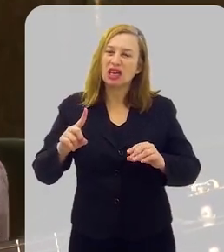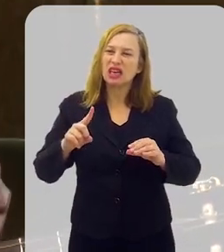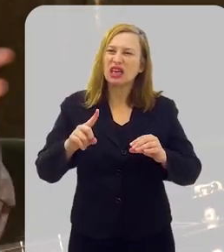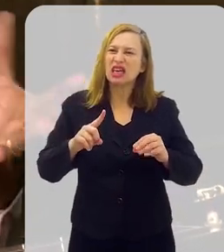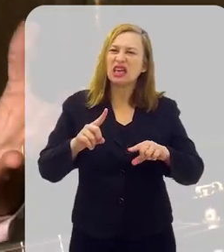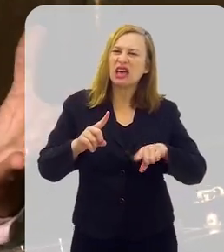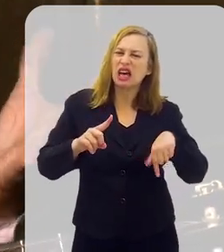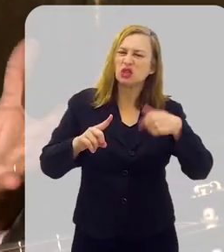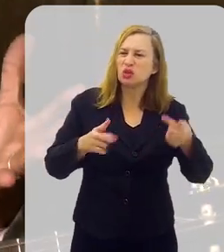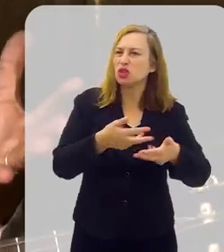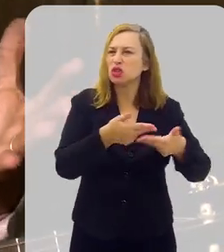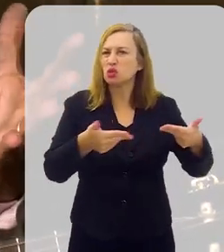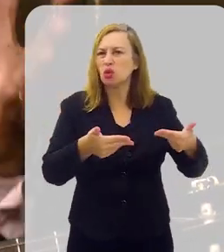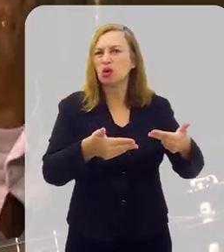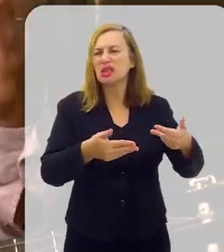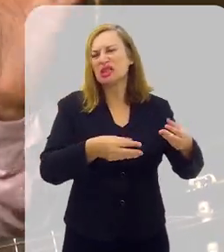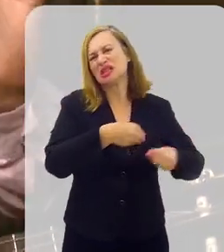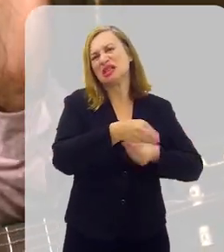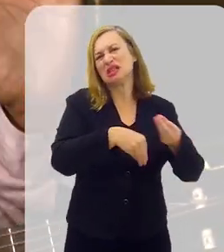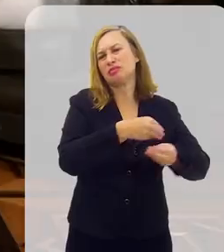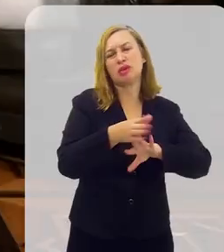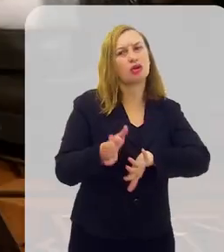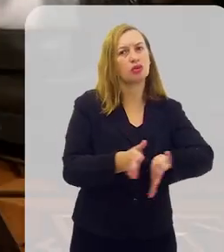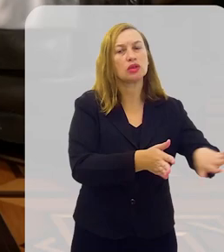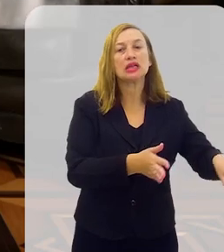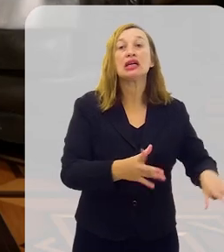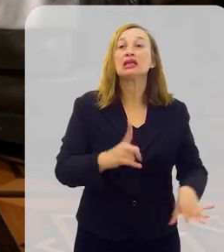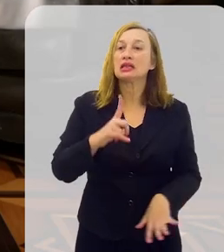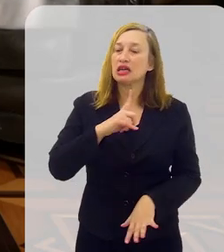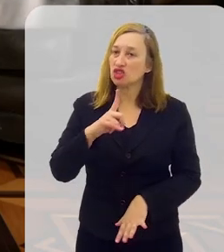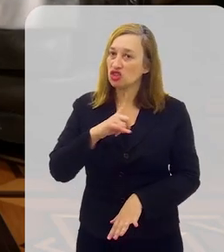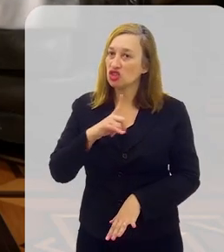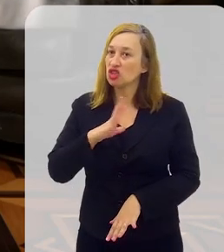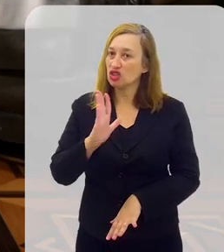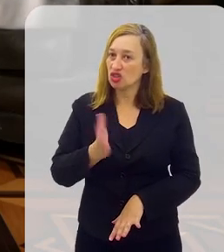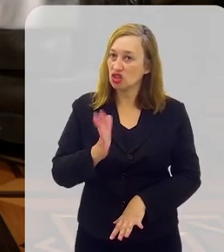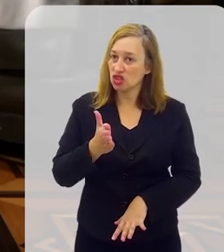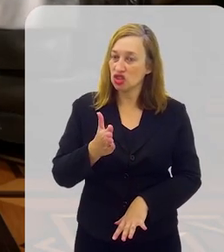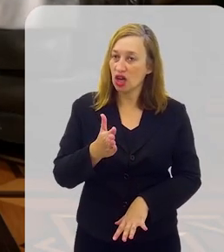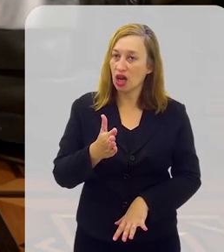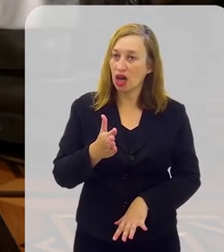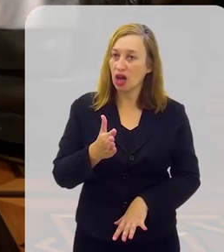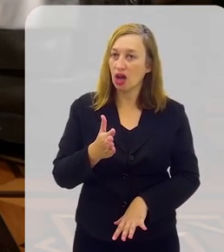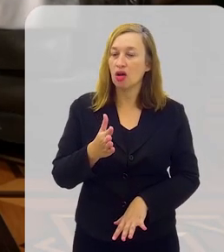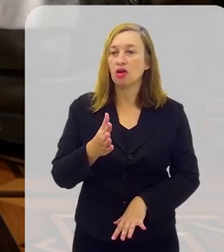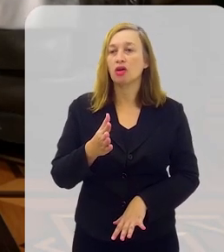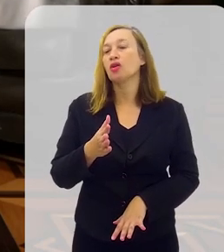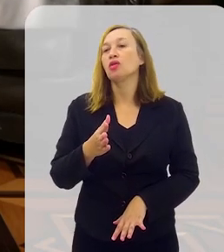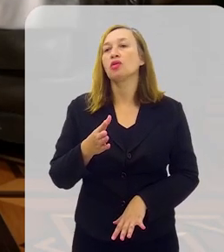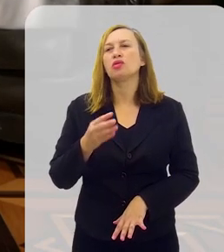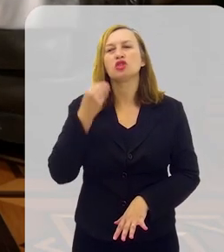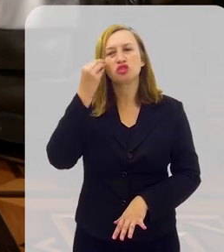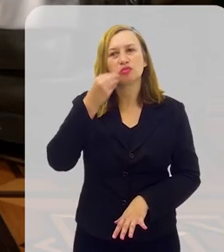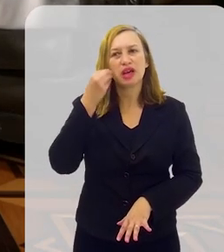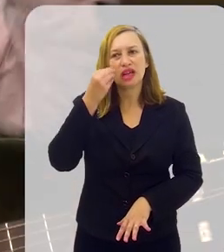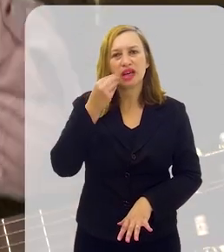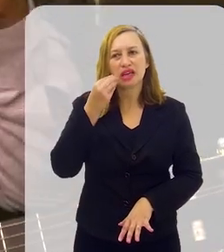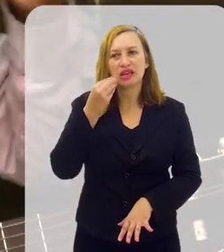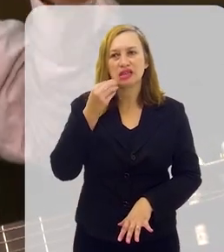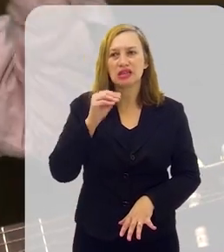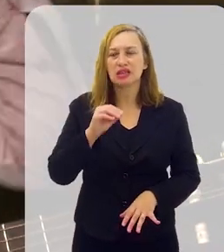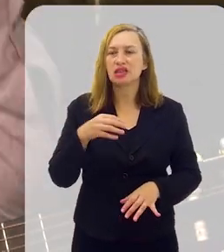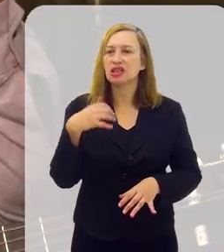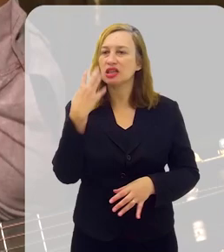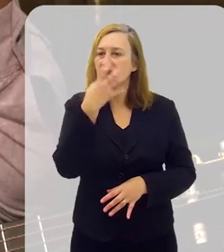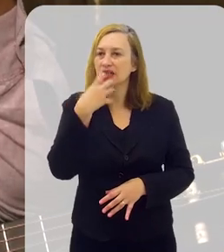disso é procedência maligna. É confusão, né? É confusão. E se eu já tinha um donzinho